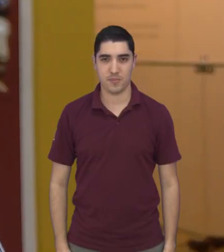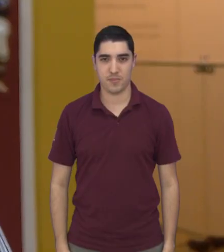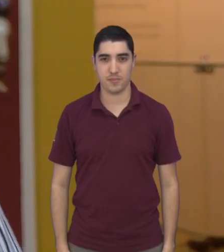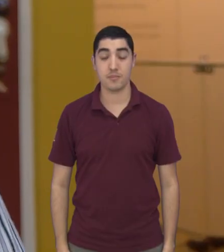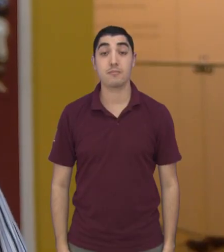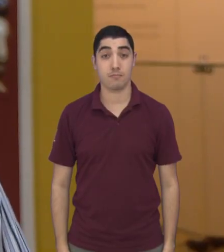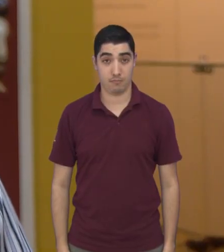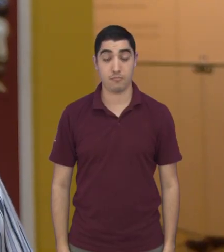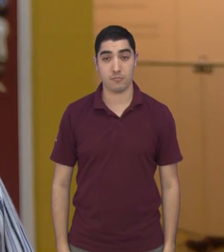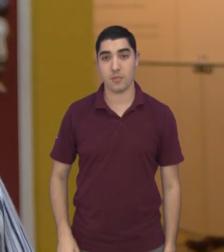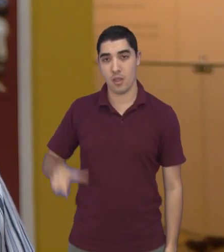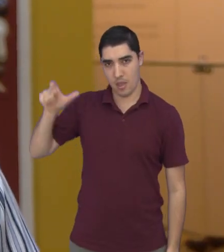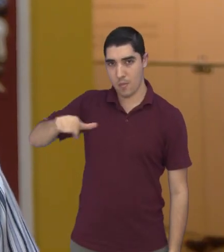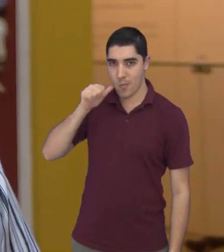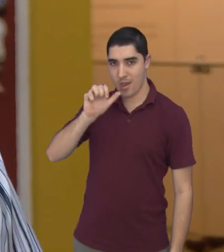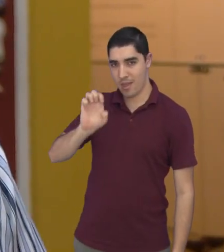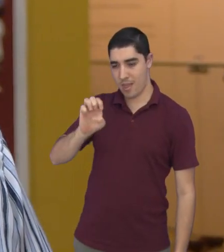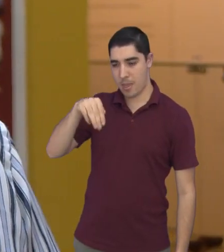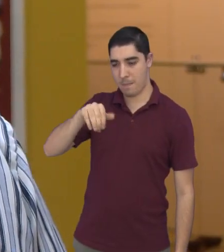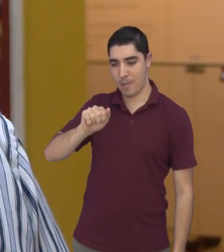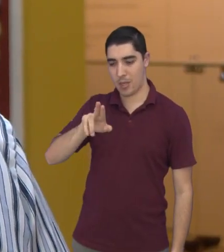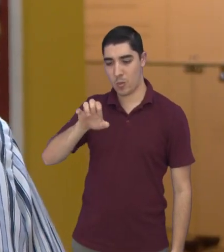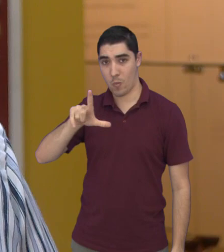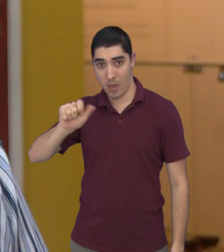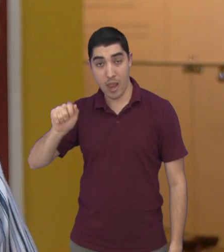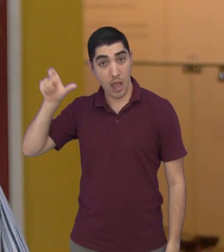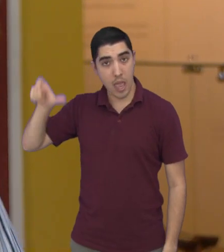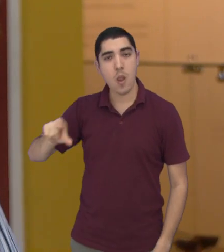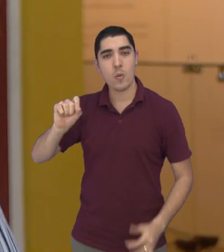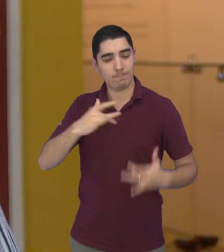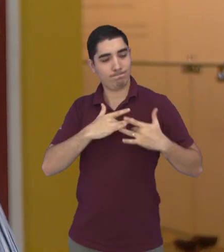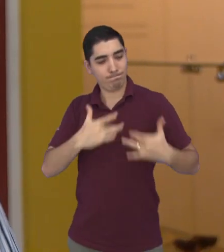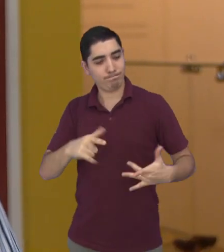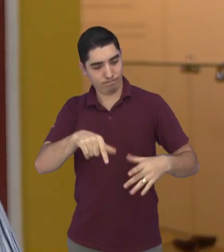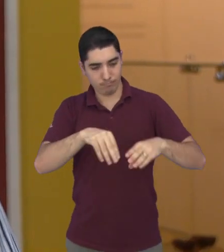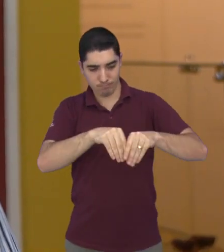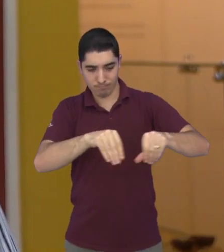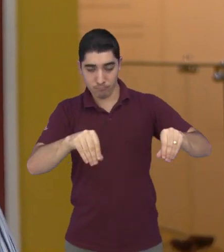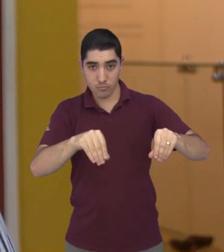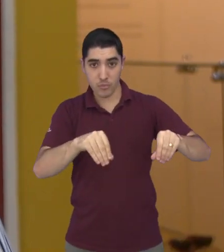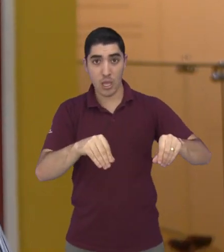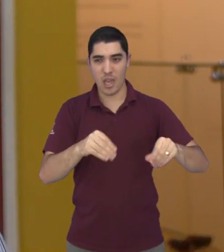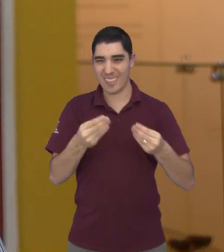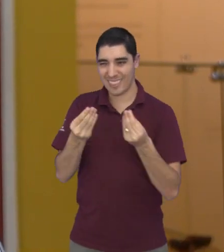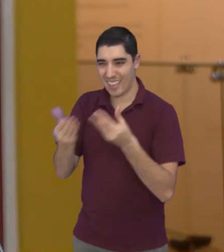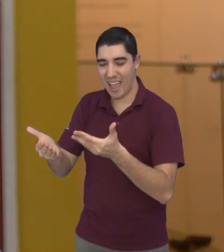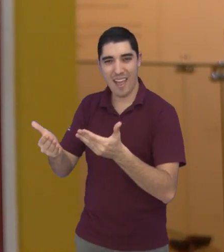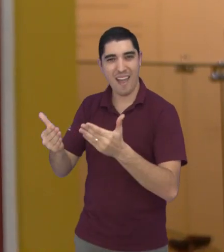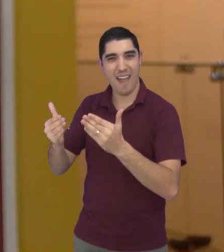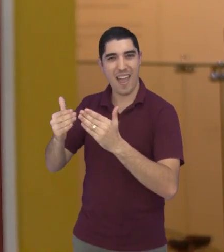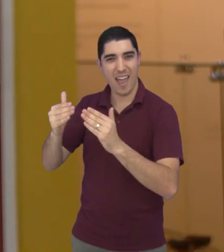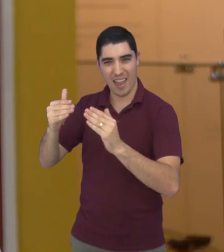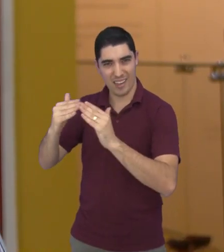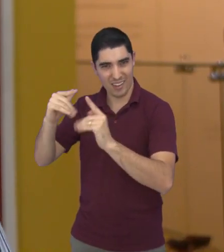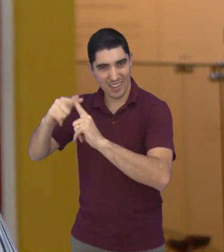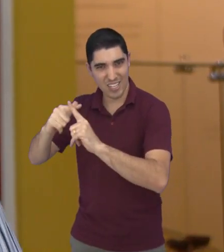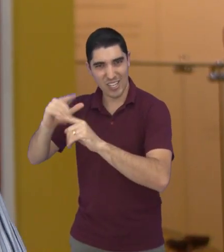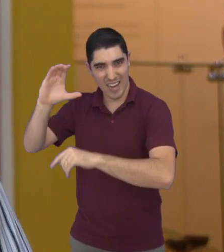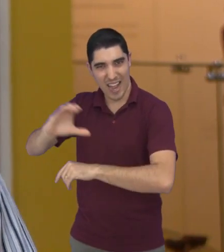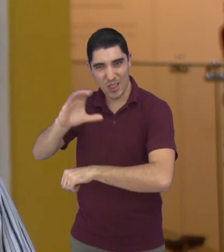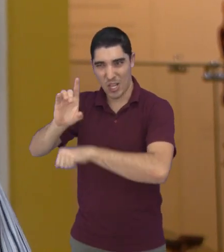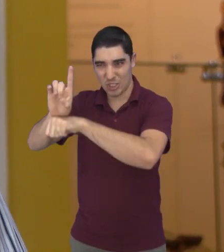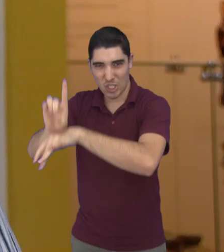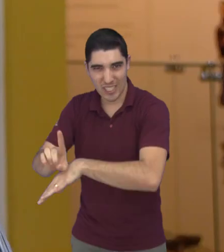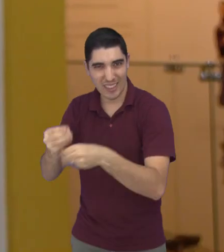A história da senhora Manuela, ela doa esse pedaço de terra não à mitra, não à igreja, mas